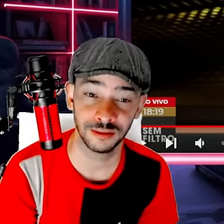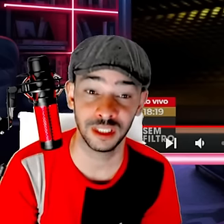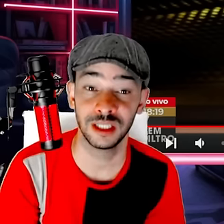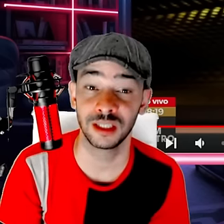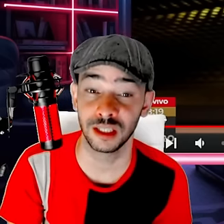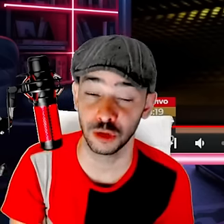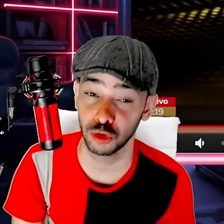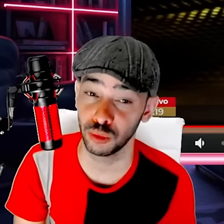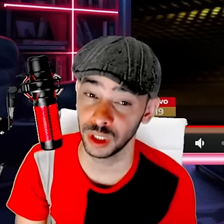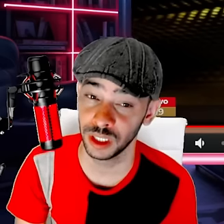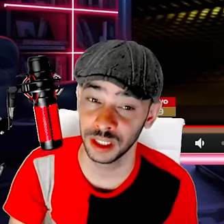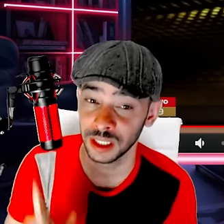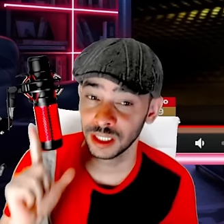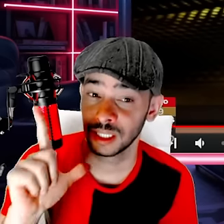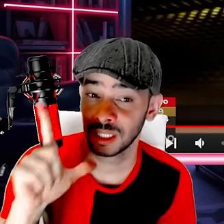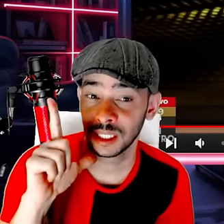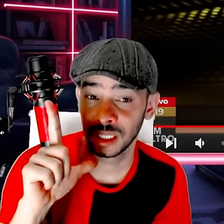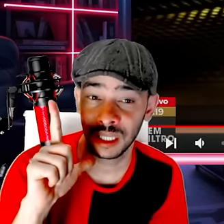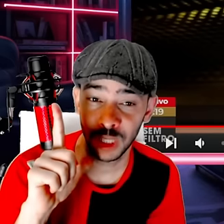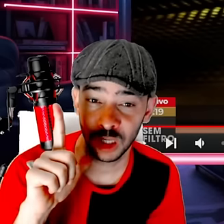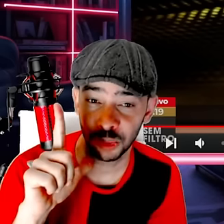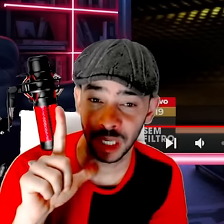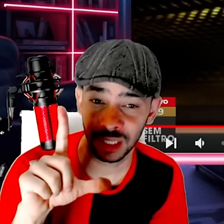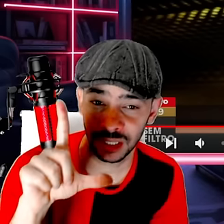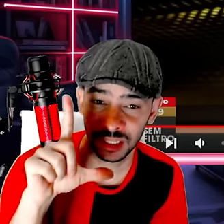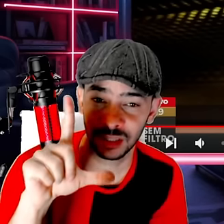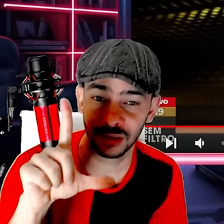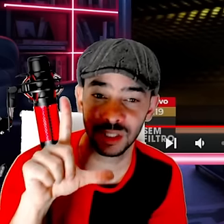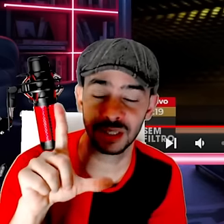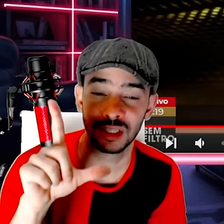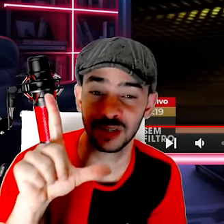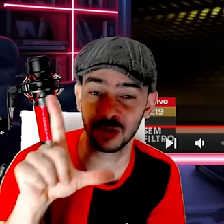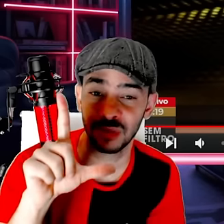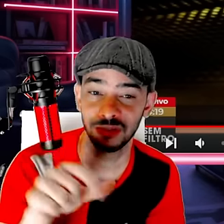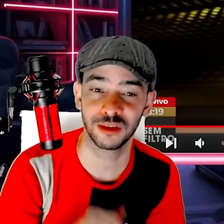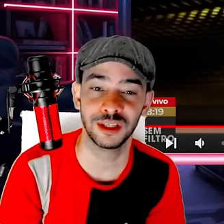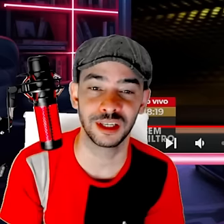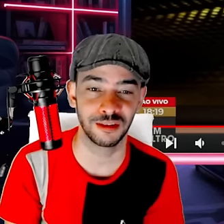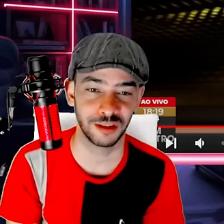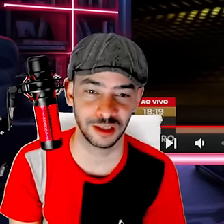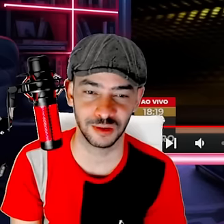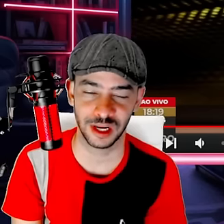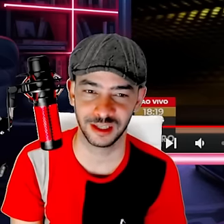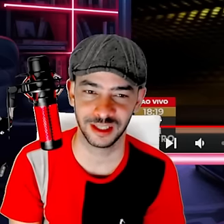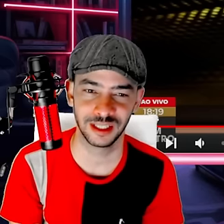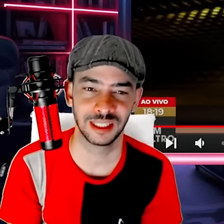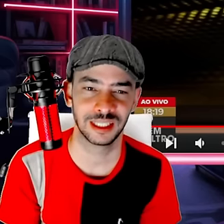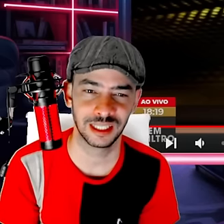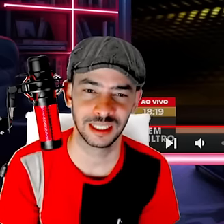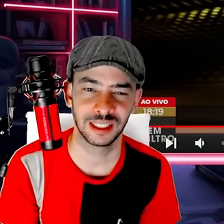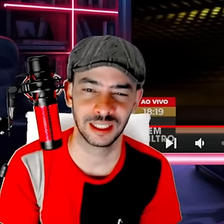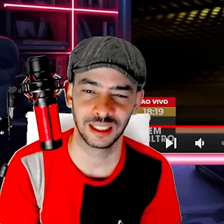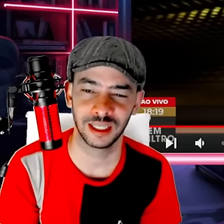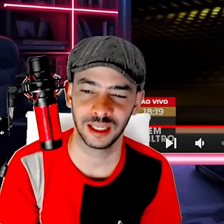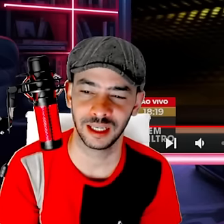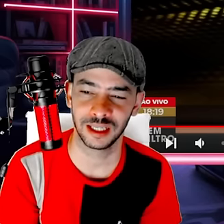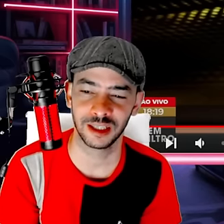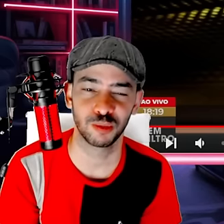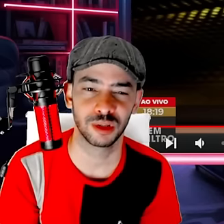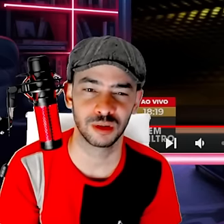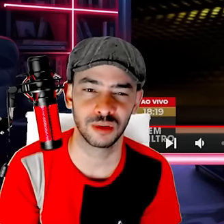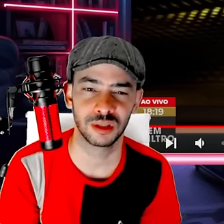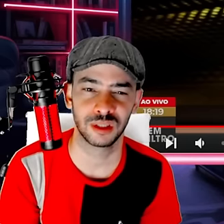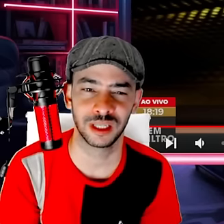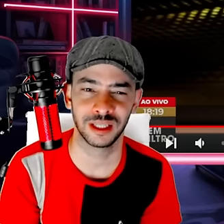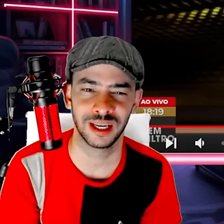cortando 25 bi. A maior parte dos 25 bi foi de quem fez o L, né?